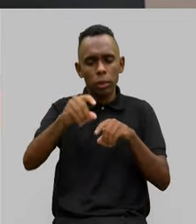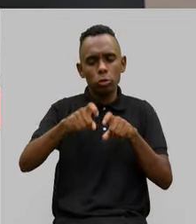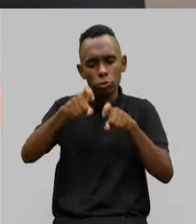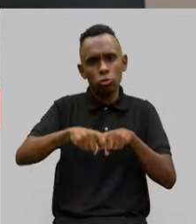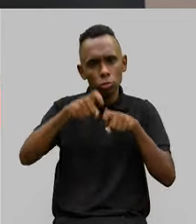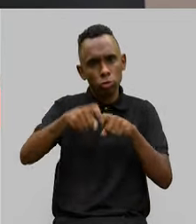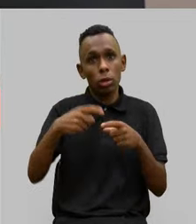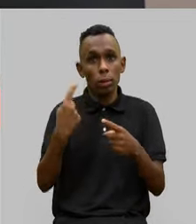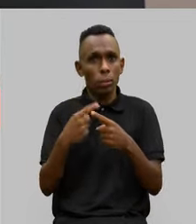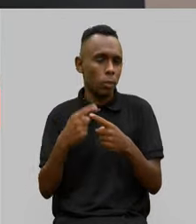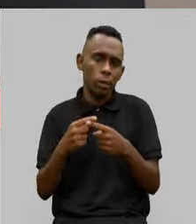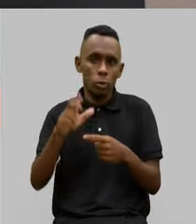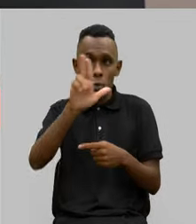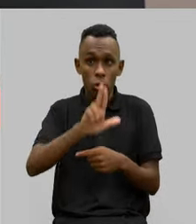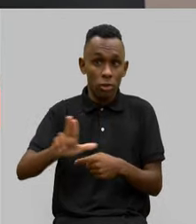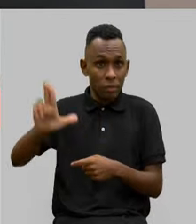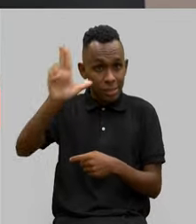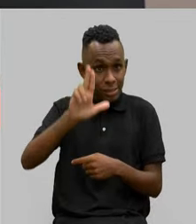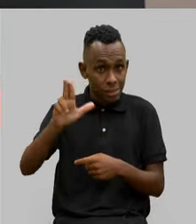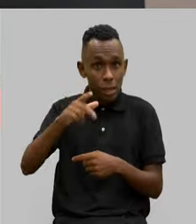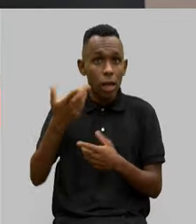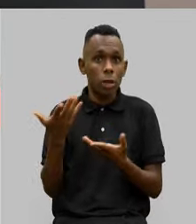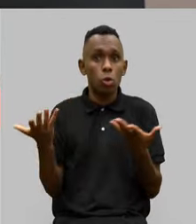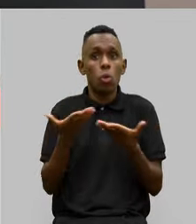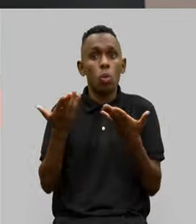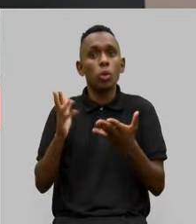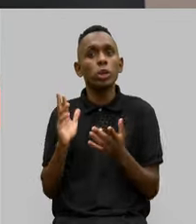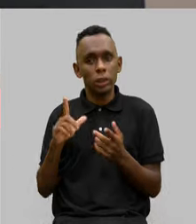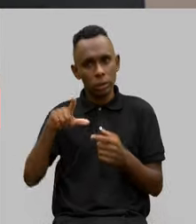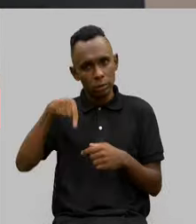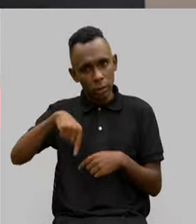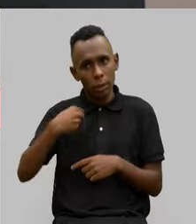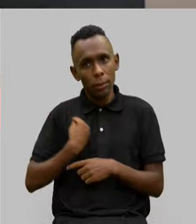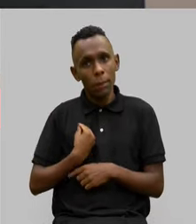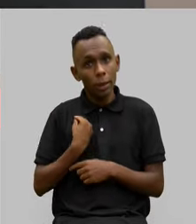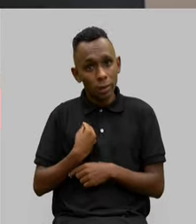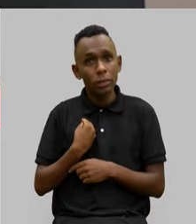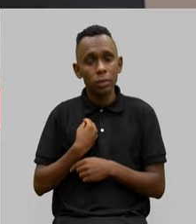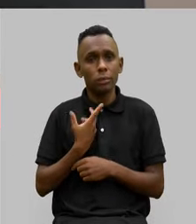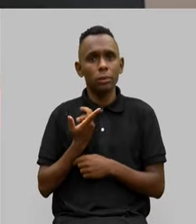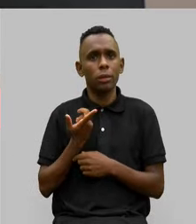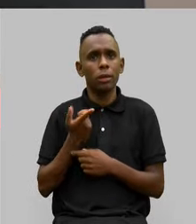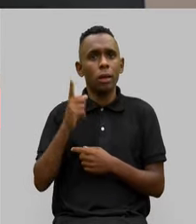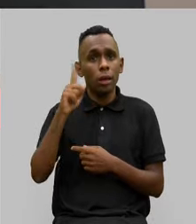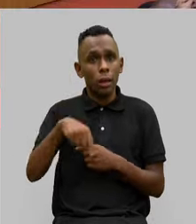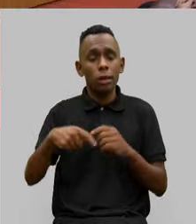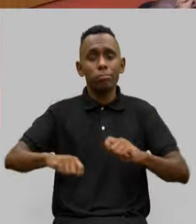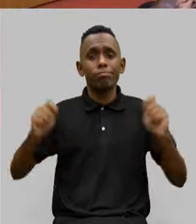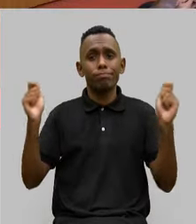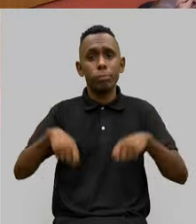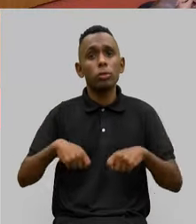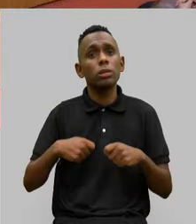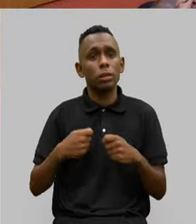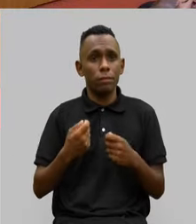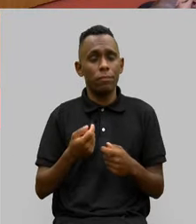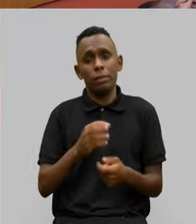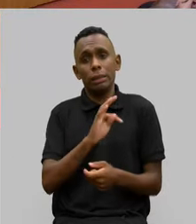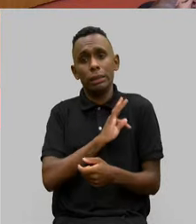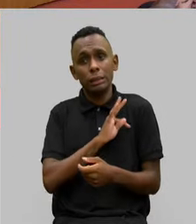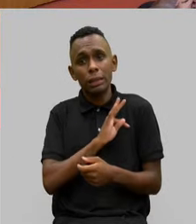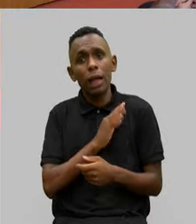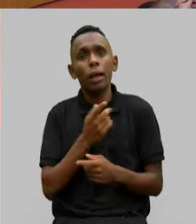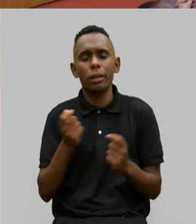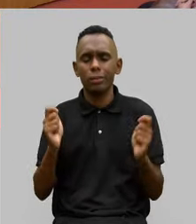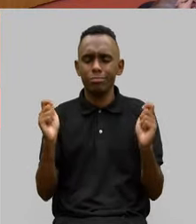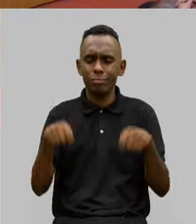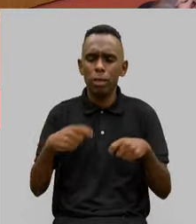Universidad UFLA e UFV representando aí essa produção e essa capacidade técnica incrível que nós